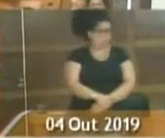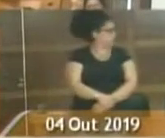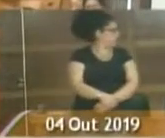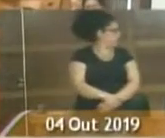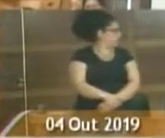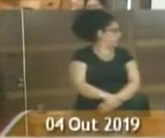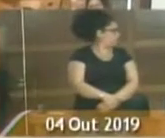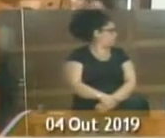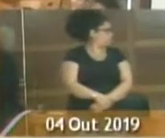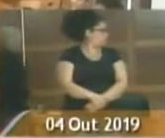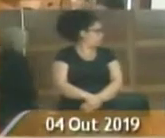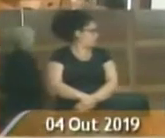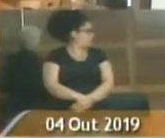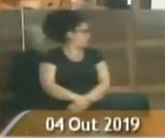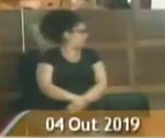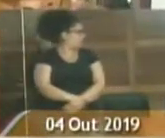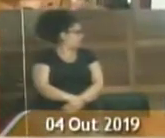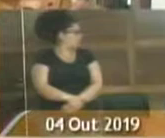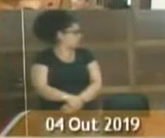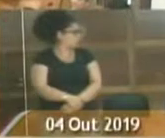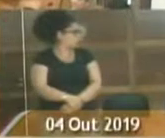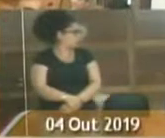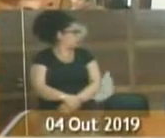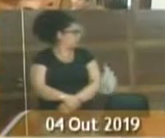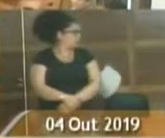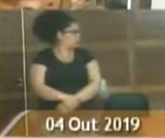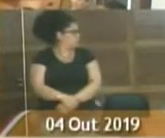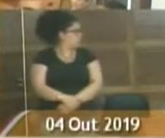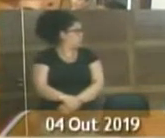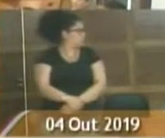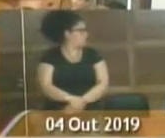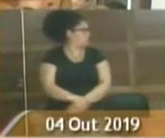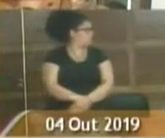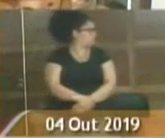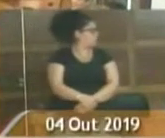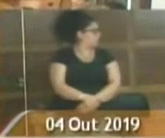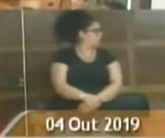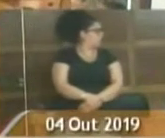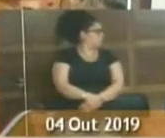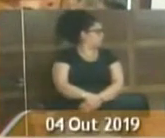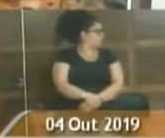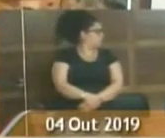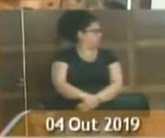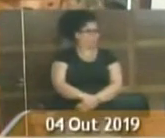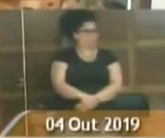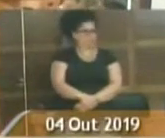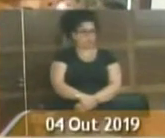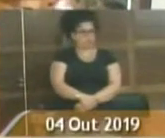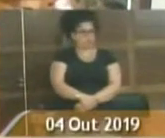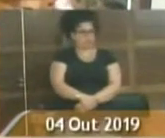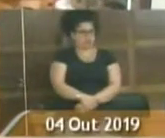Não vai funcionar. Se ele estiver nessa forma, só o itraconazol não vai funcionar. Porque ele está já na...